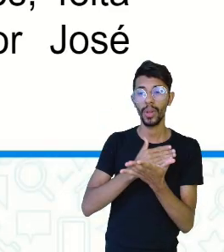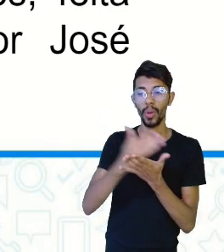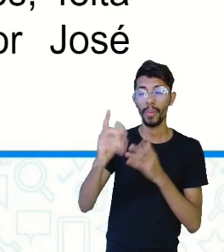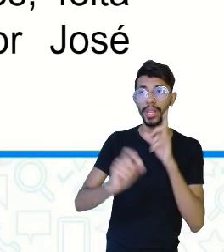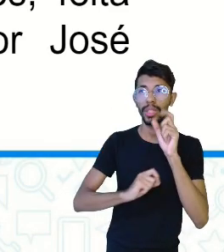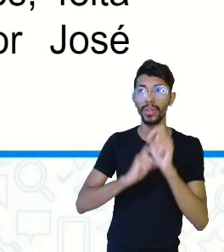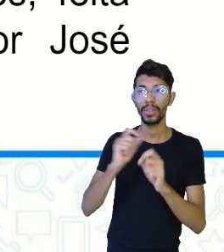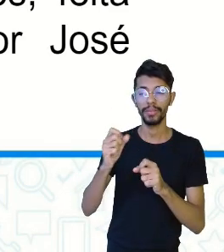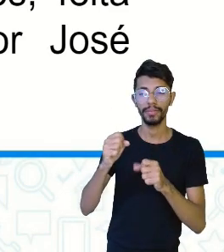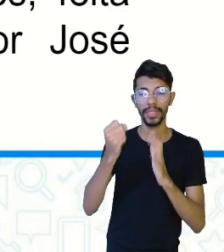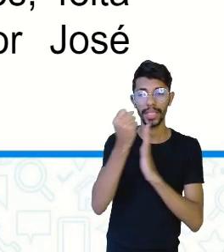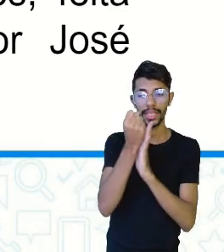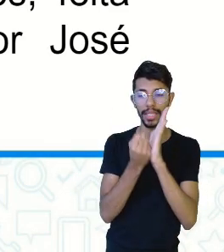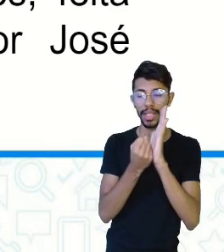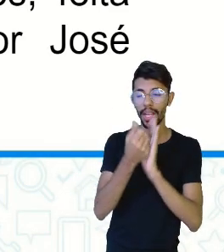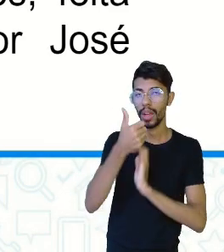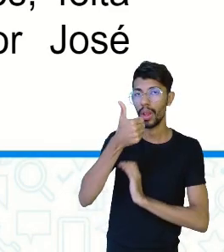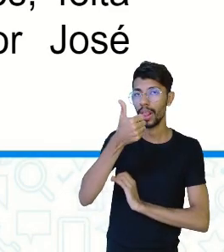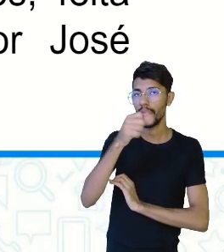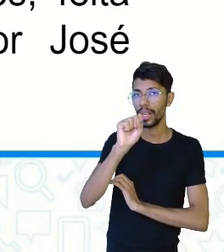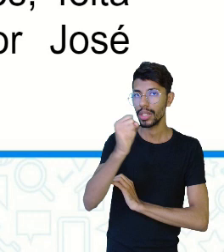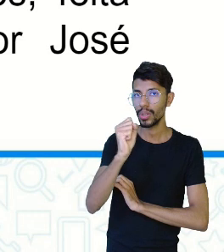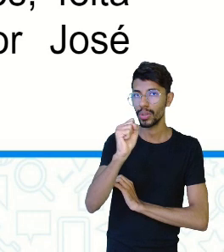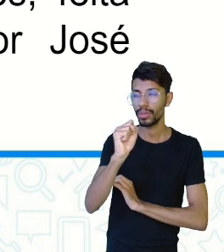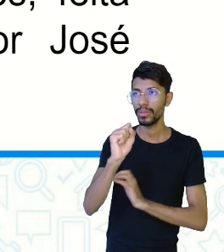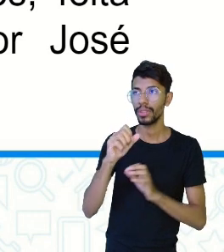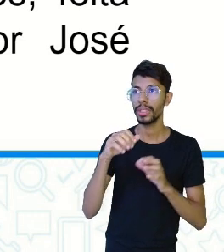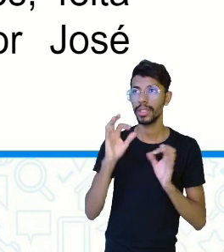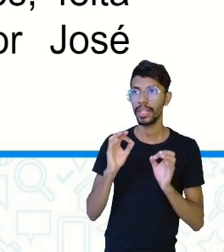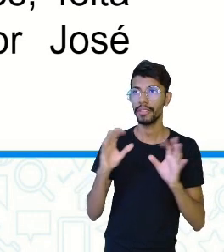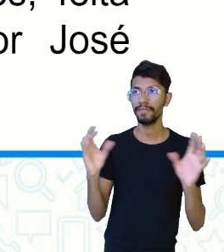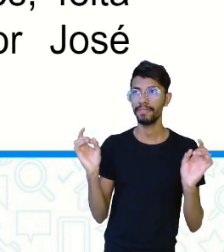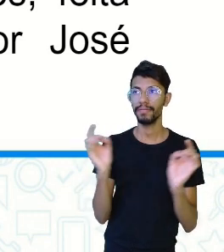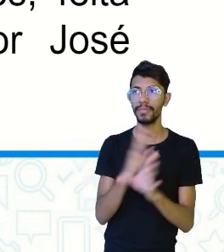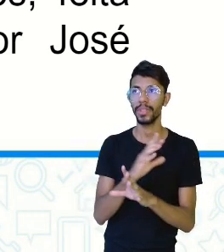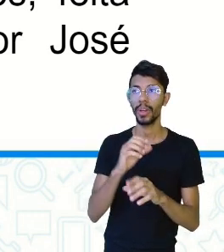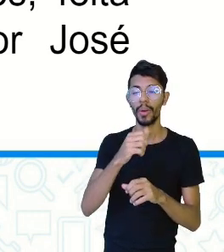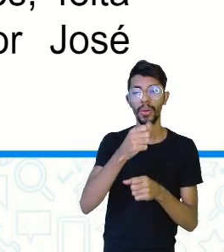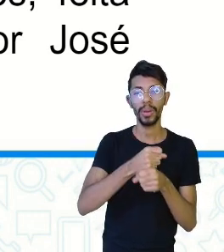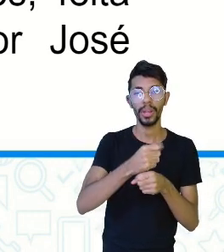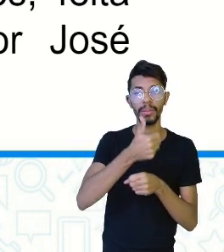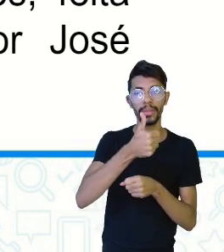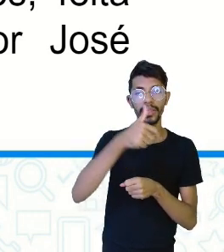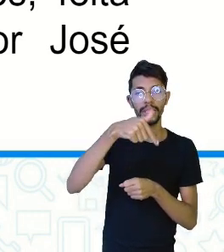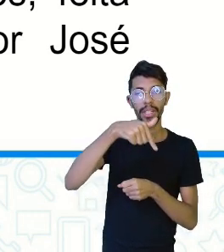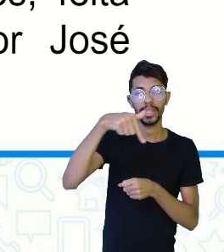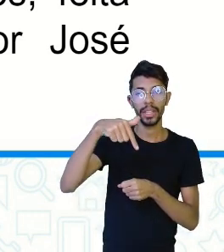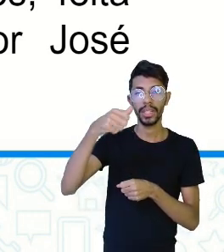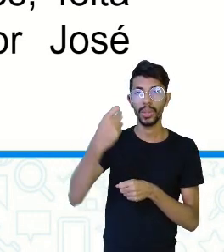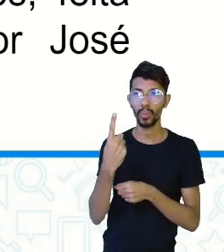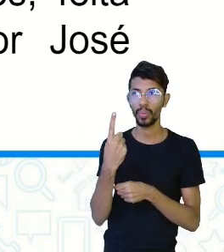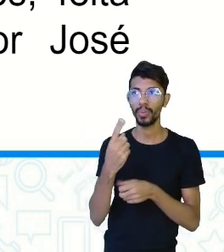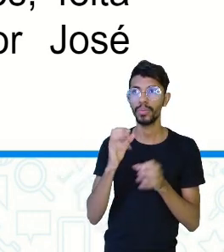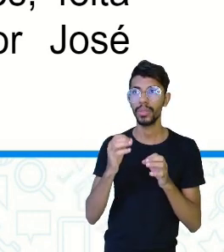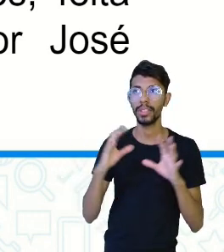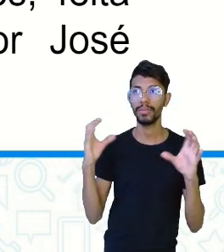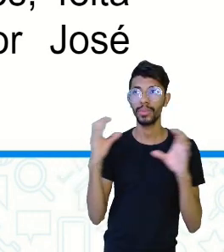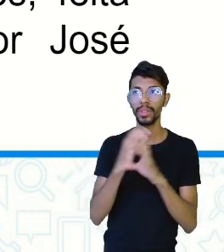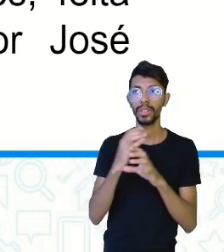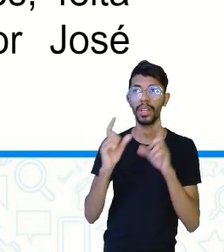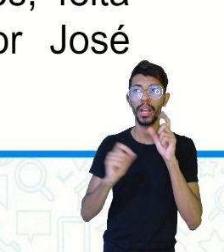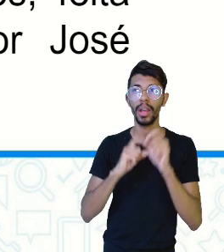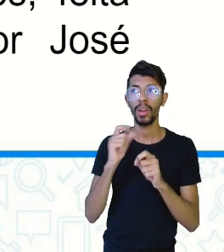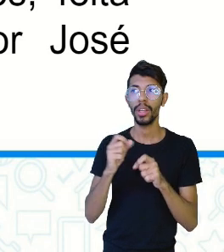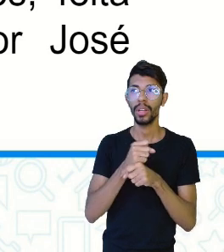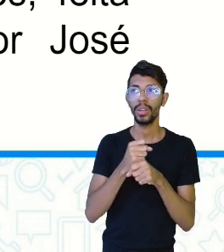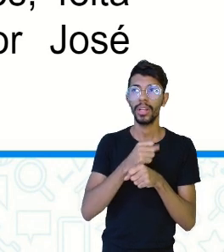século XVIII, ela foi concluída em 1771 e o total dela foi em